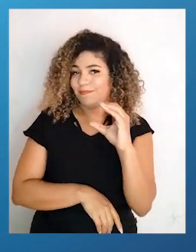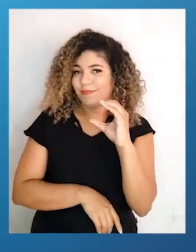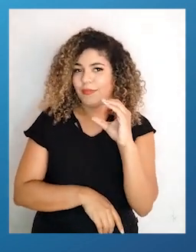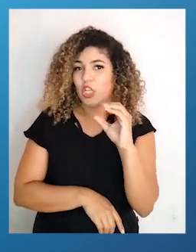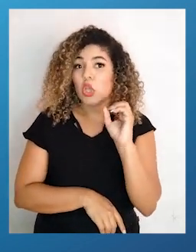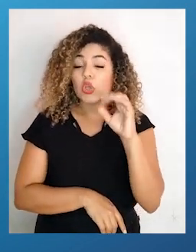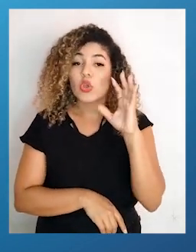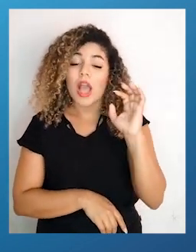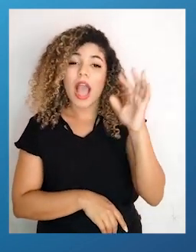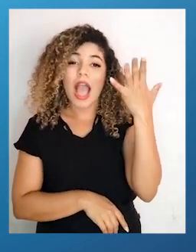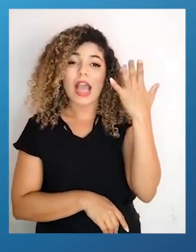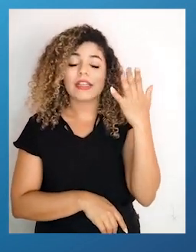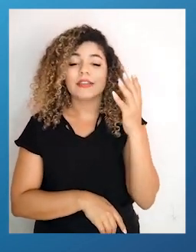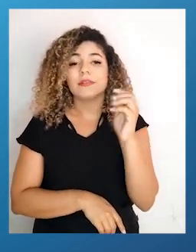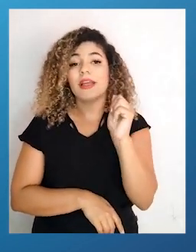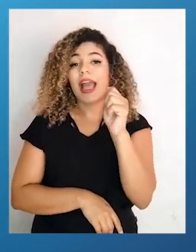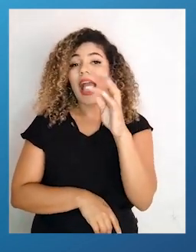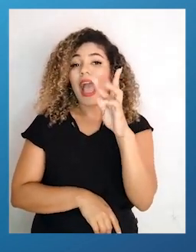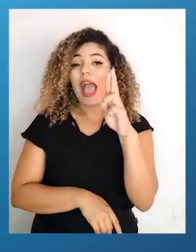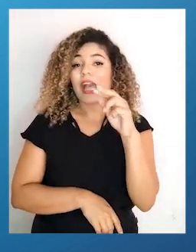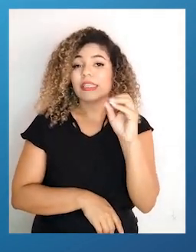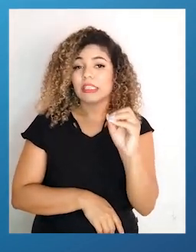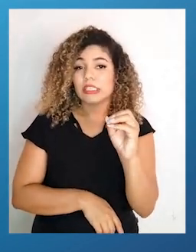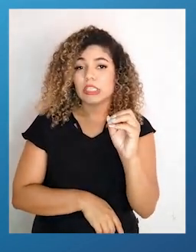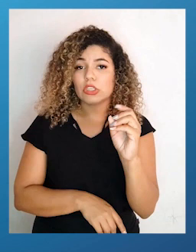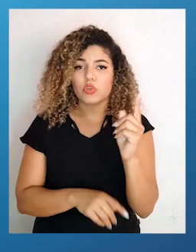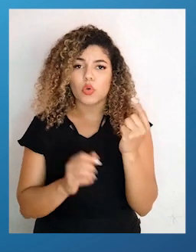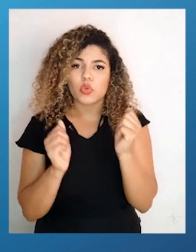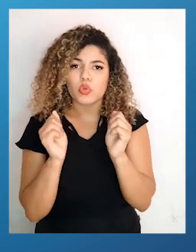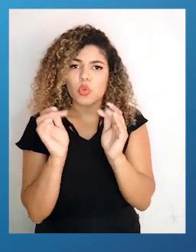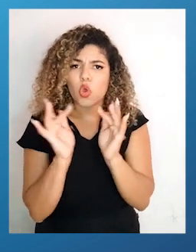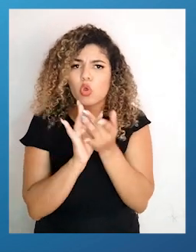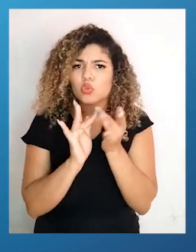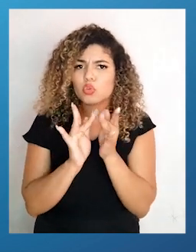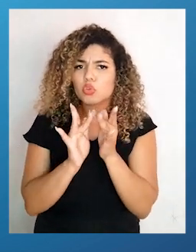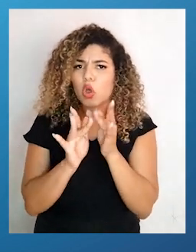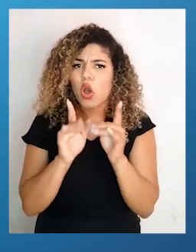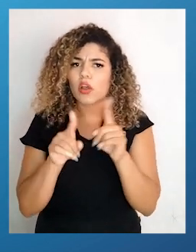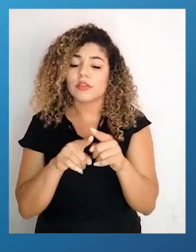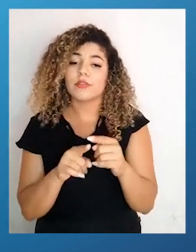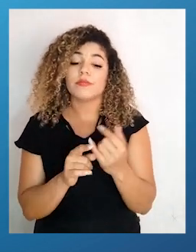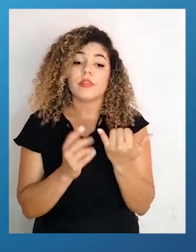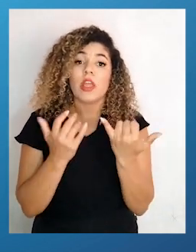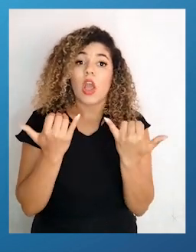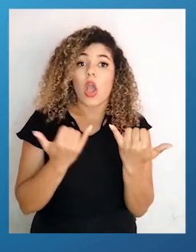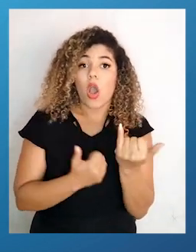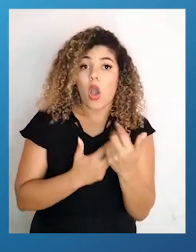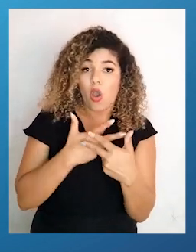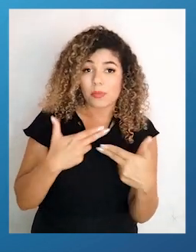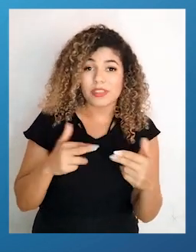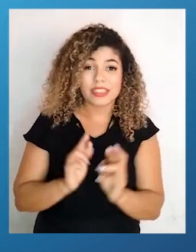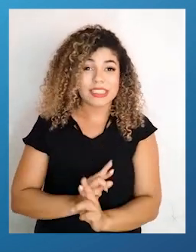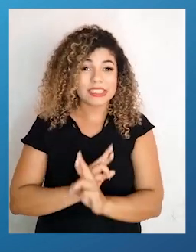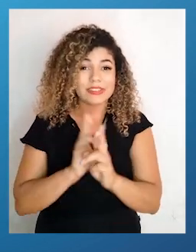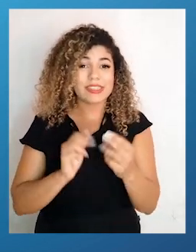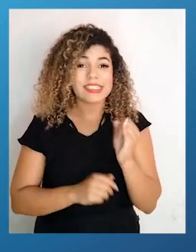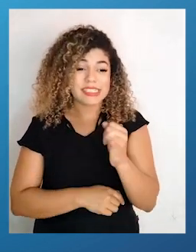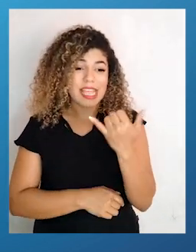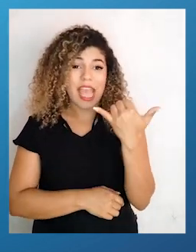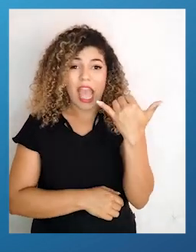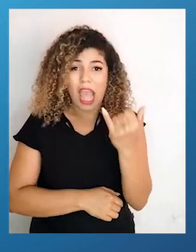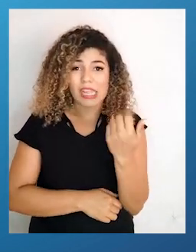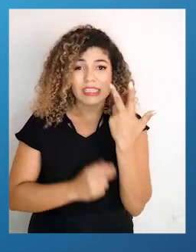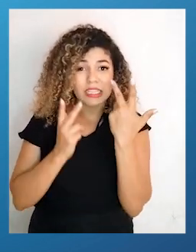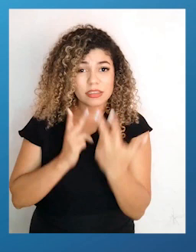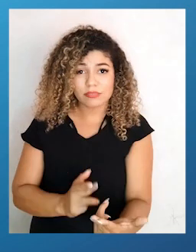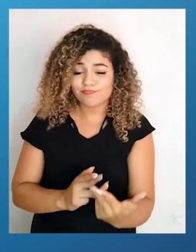ocorre a eletrização por atrito quando a fricção de objetos constituídos de materiais diferentes. Então, essas canetas de mesmo